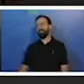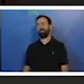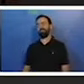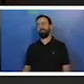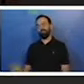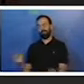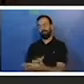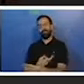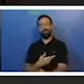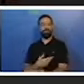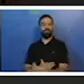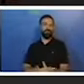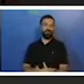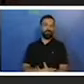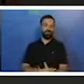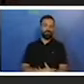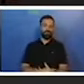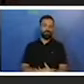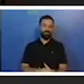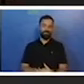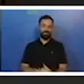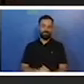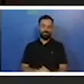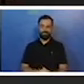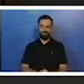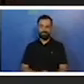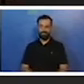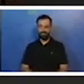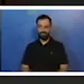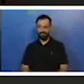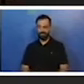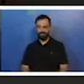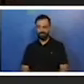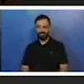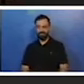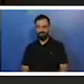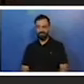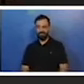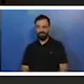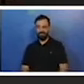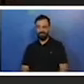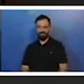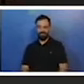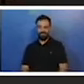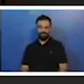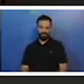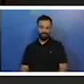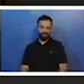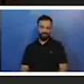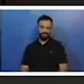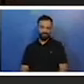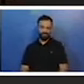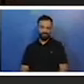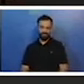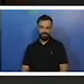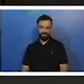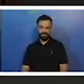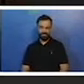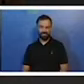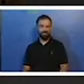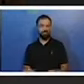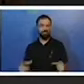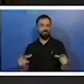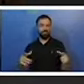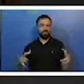Caio como a gente disse não tem problema o importante é tomar cuidado e fazer essa atividade no lugar que você tem um